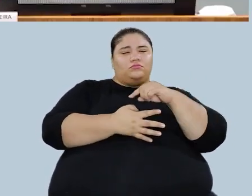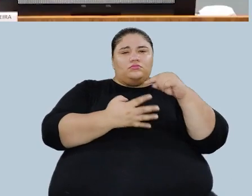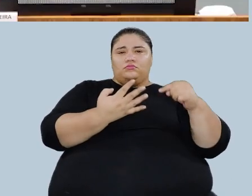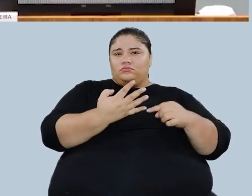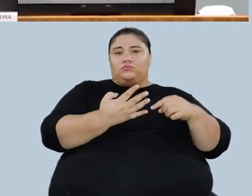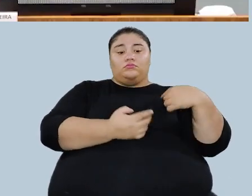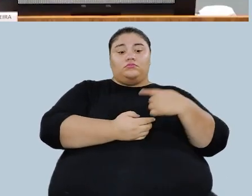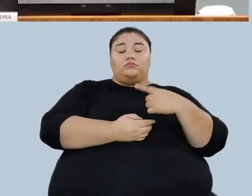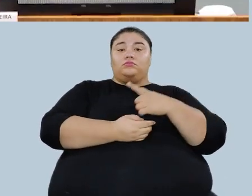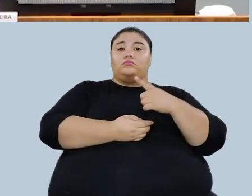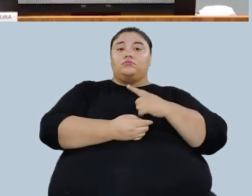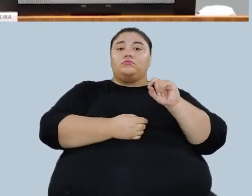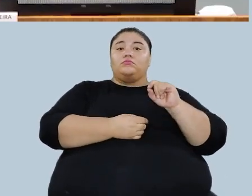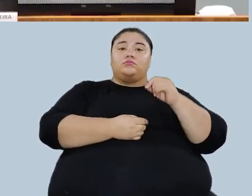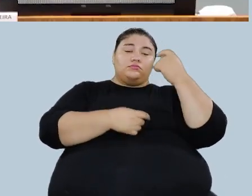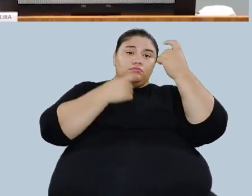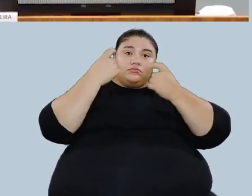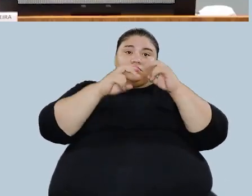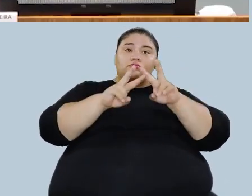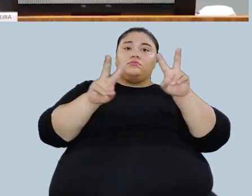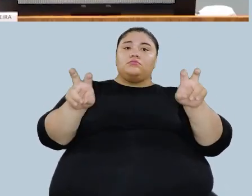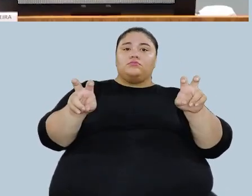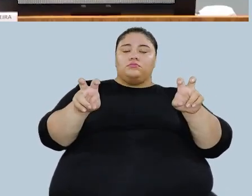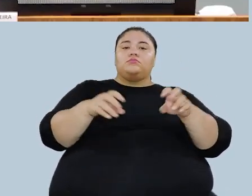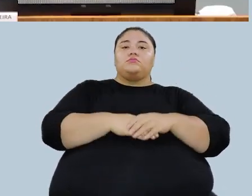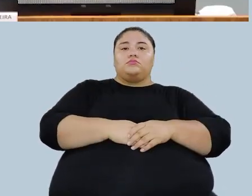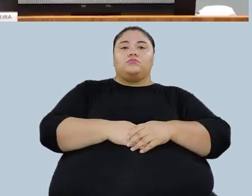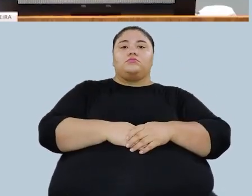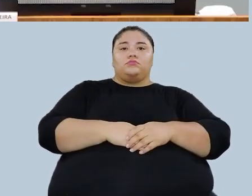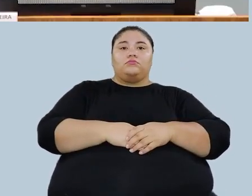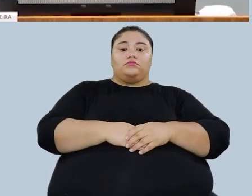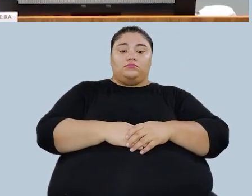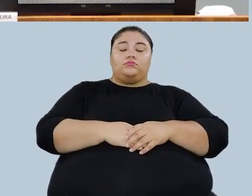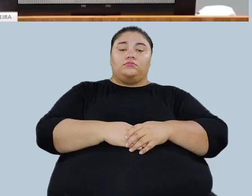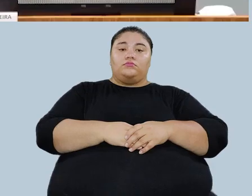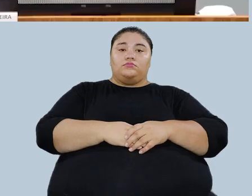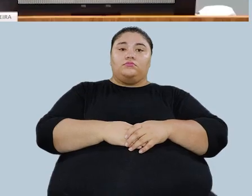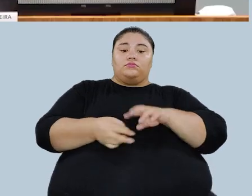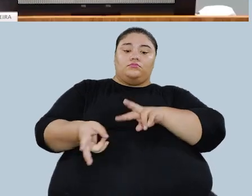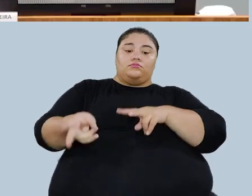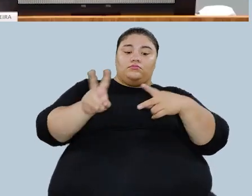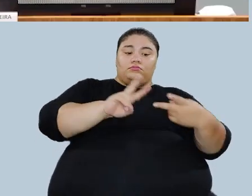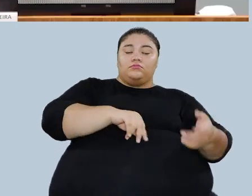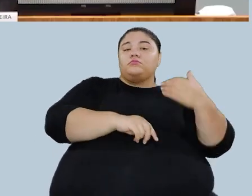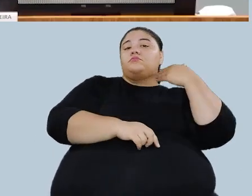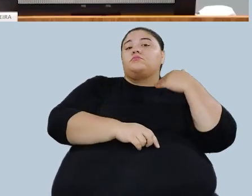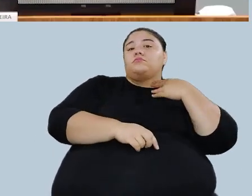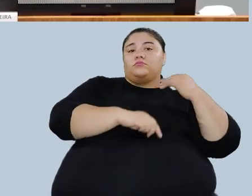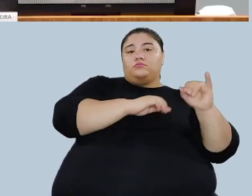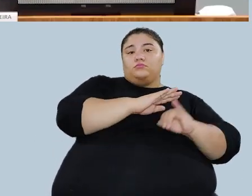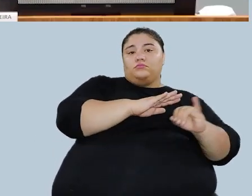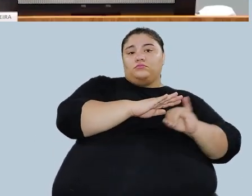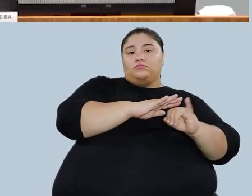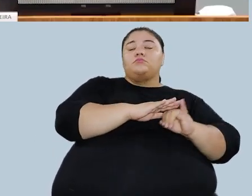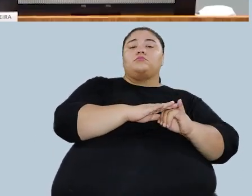tínhamos ali, né, essa preocupação sobre as transferências de dados bancários por instituições financeiras, quer dizer, reconhecendo